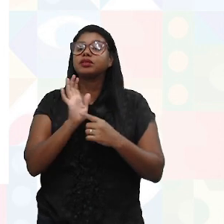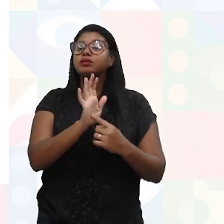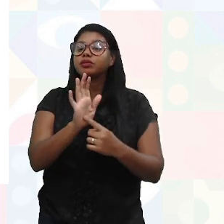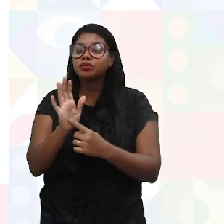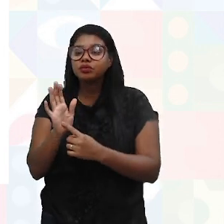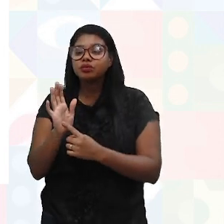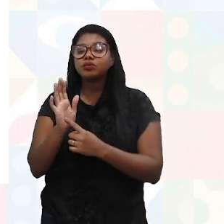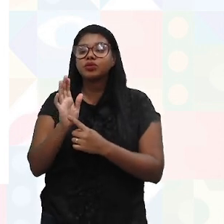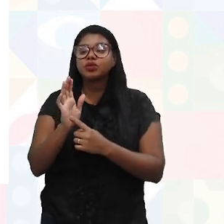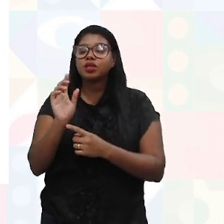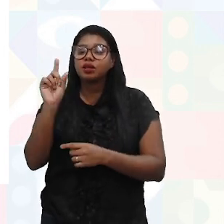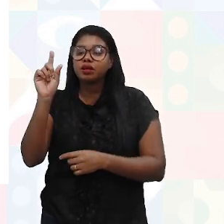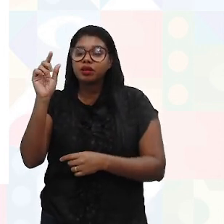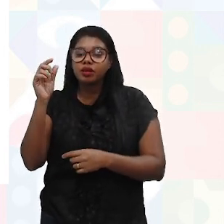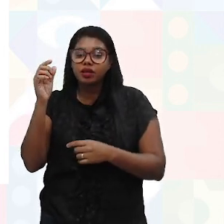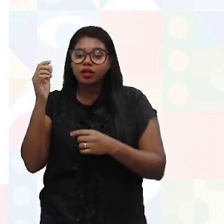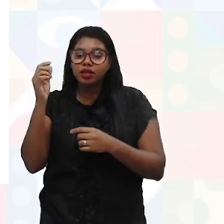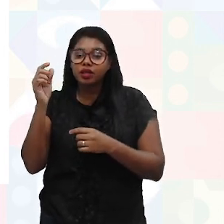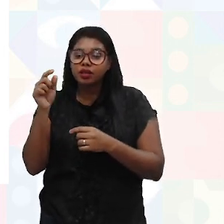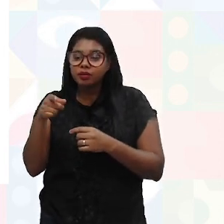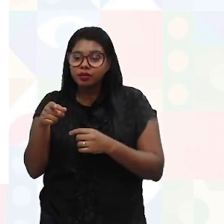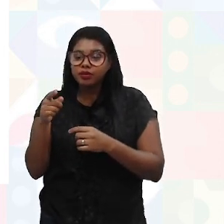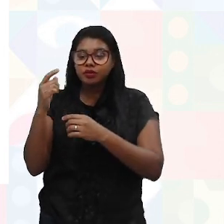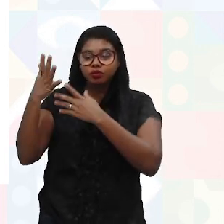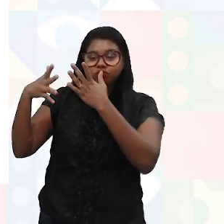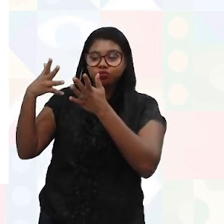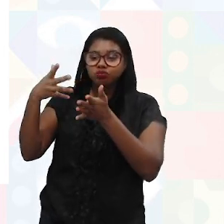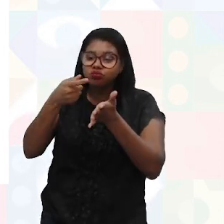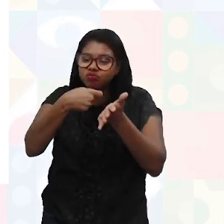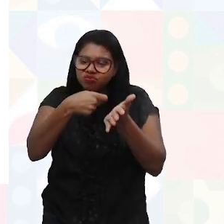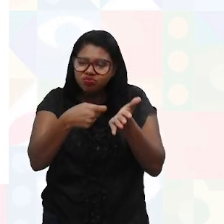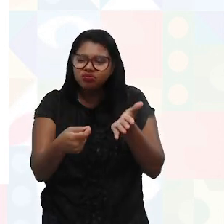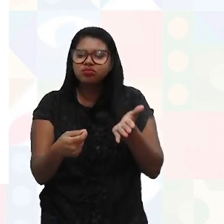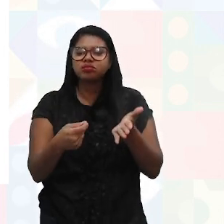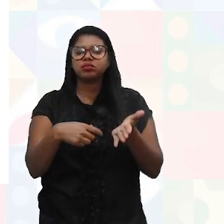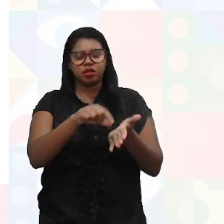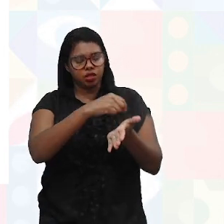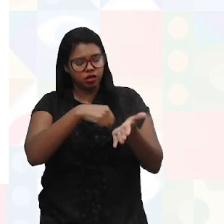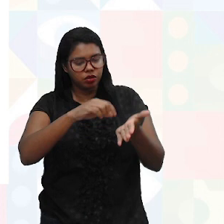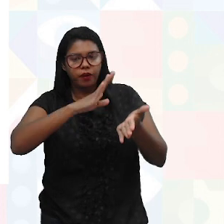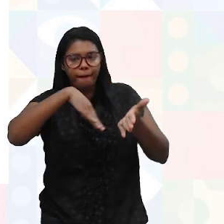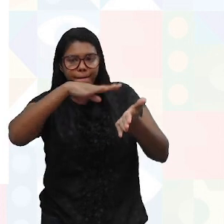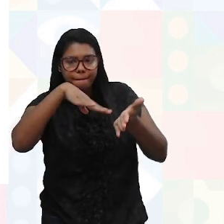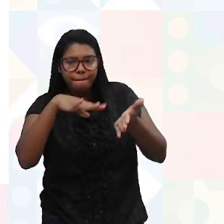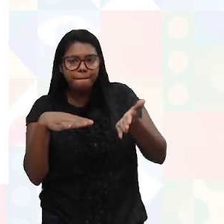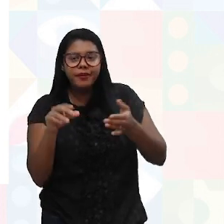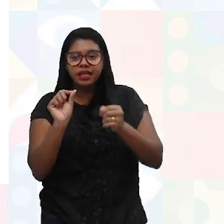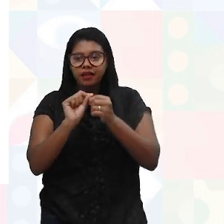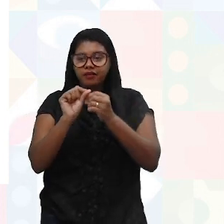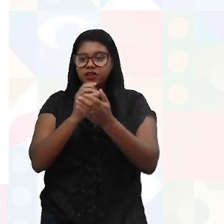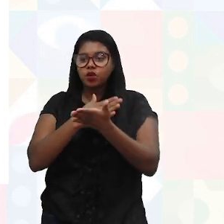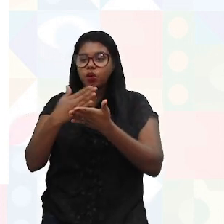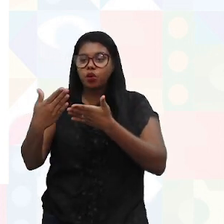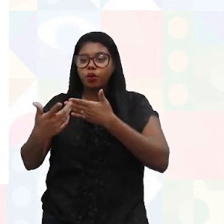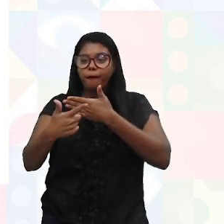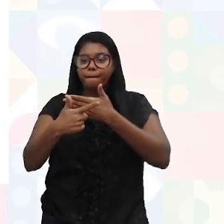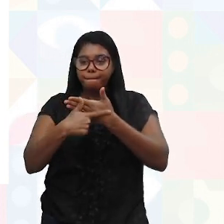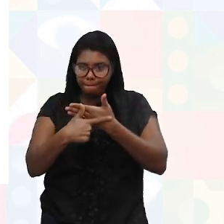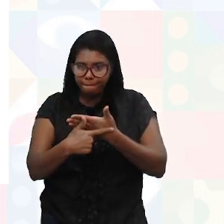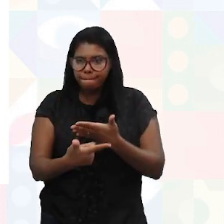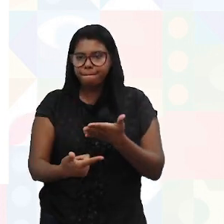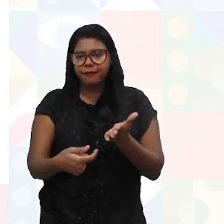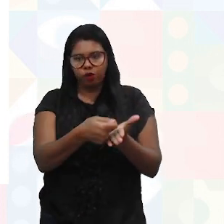para o manual, né? Inclusive, muitas ilustrações elas começam no papel, no momento do rascunho,